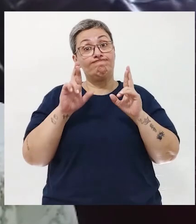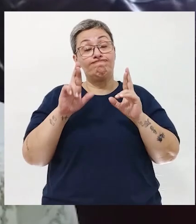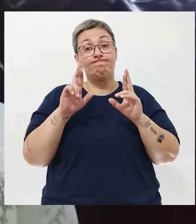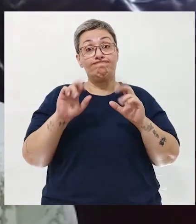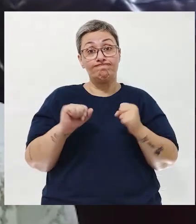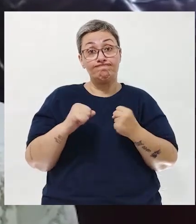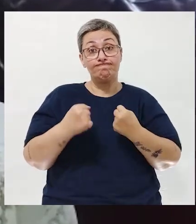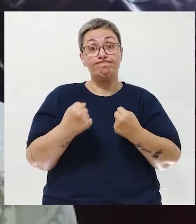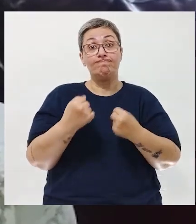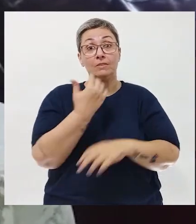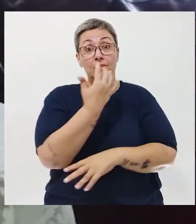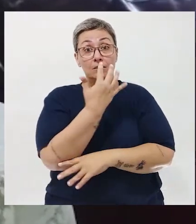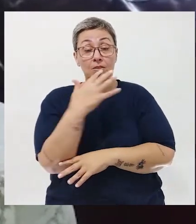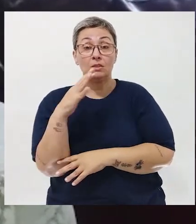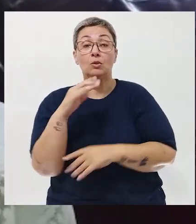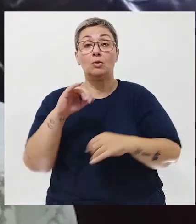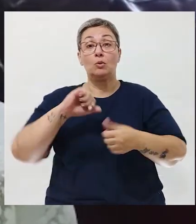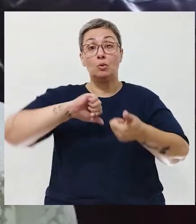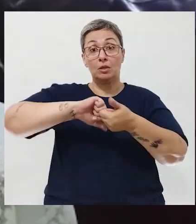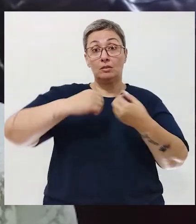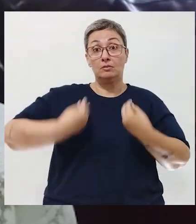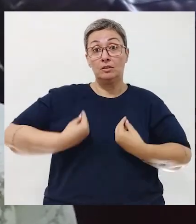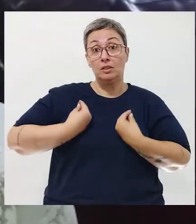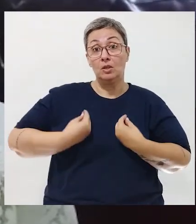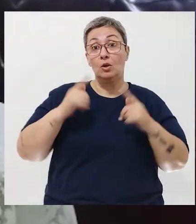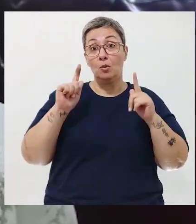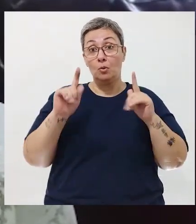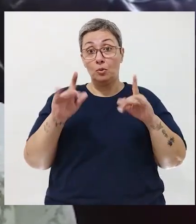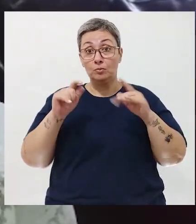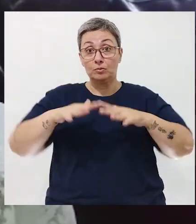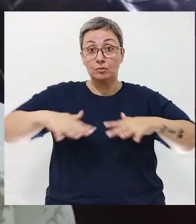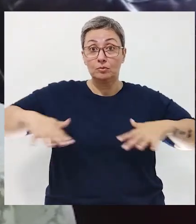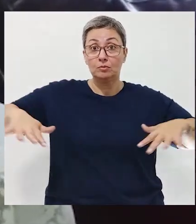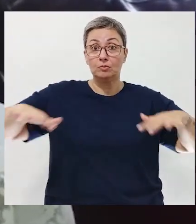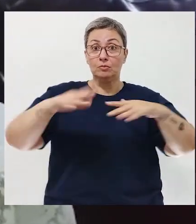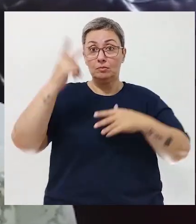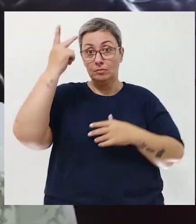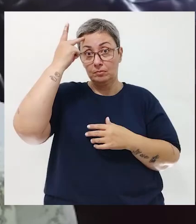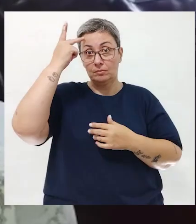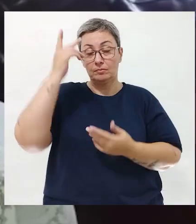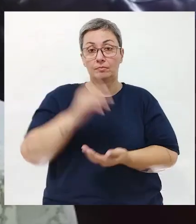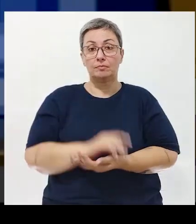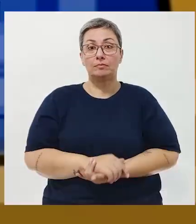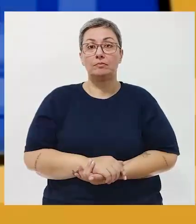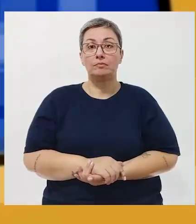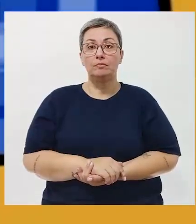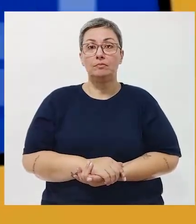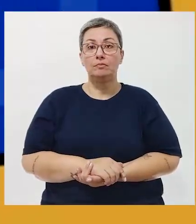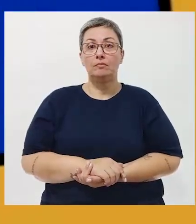a nossa defesa para o meio ambiente, para a qualidade de vida do guarulhense e de toda a região metropolitana.